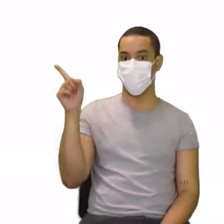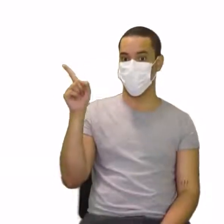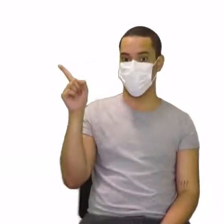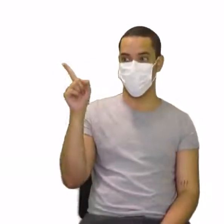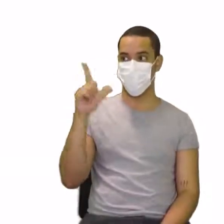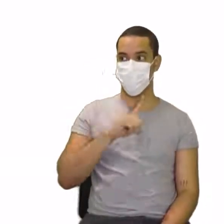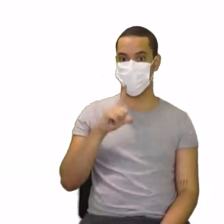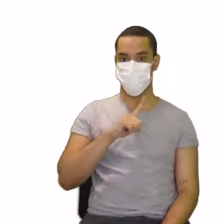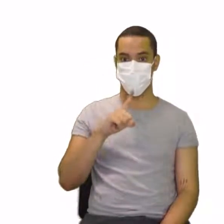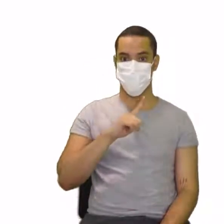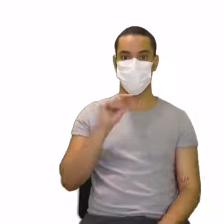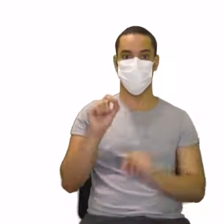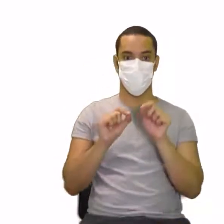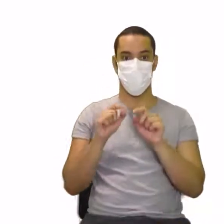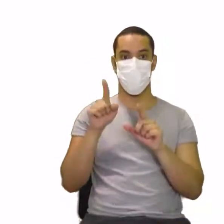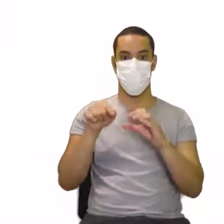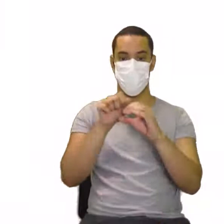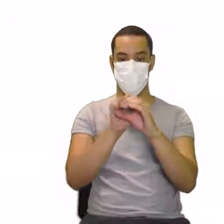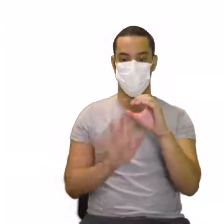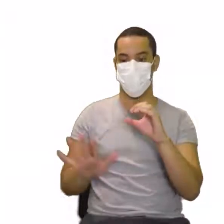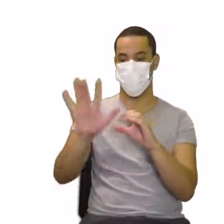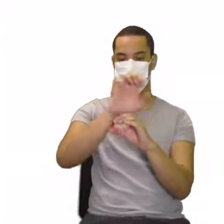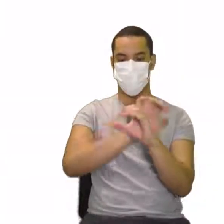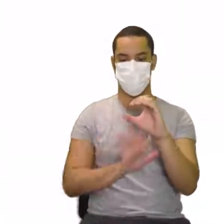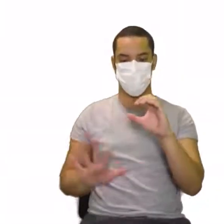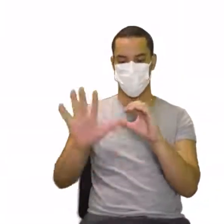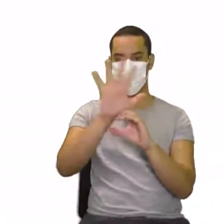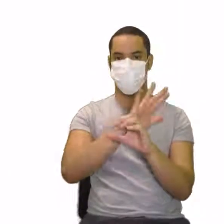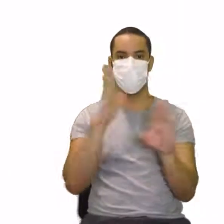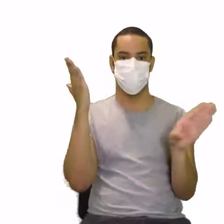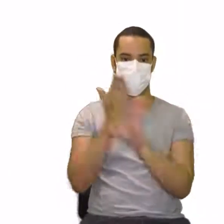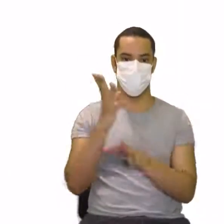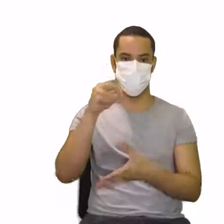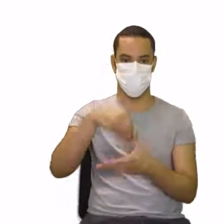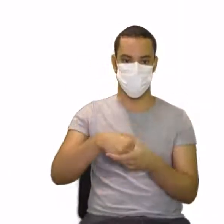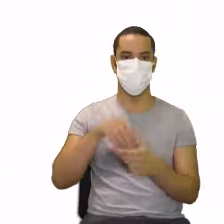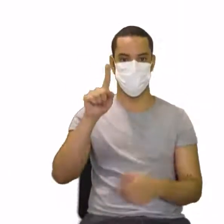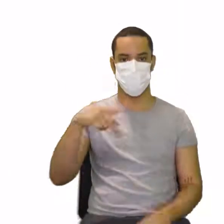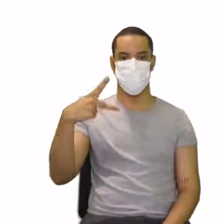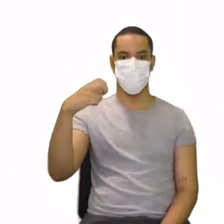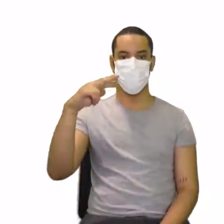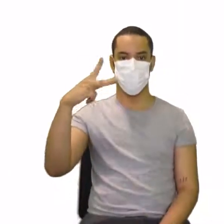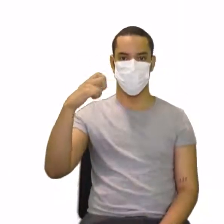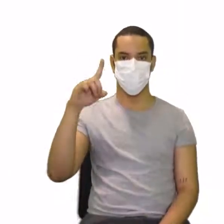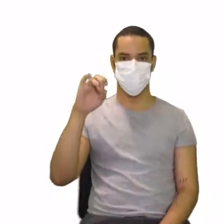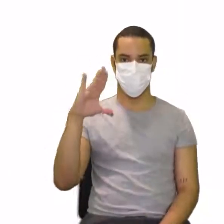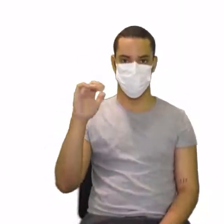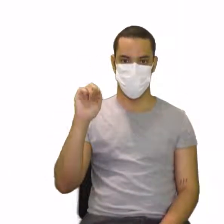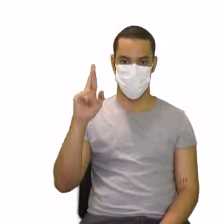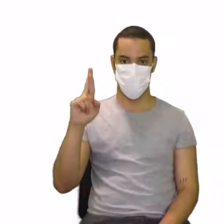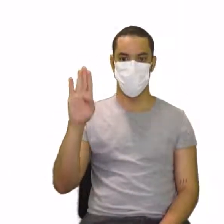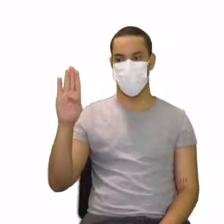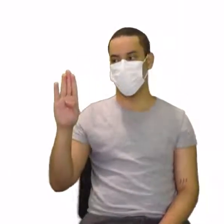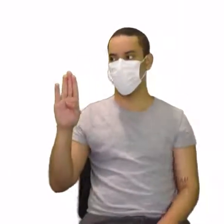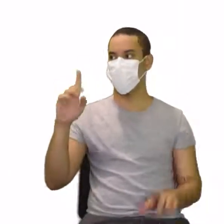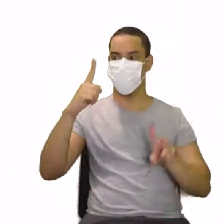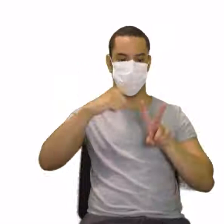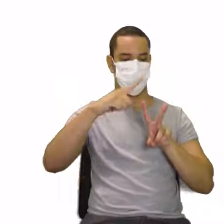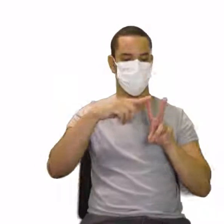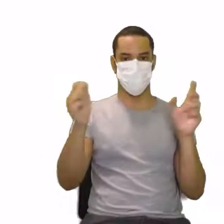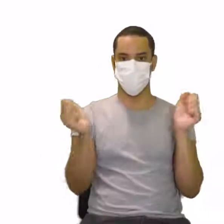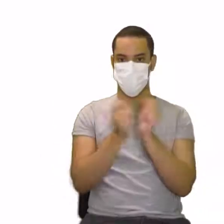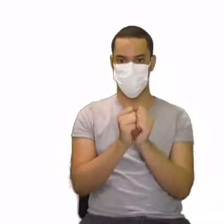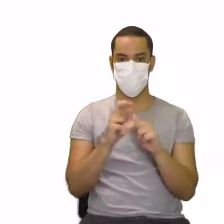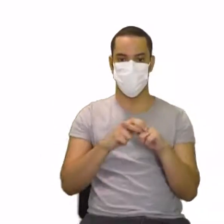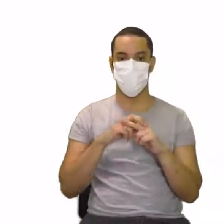em movimento circular em um plano perpendicular ao vetor B. Então, professora,